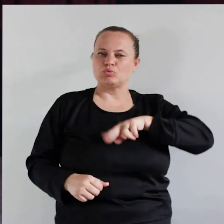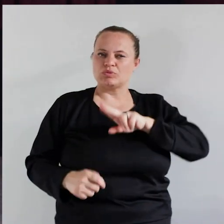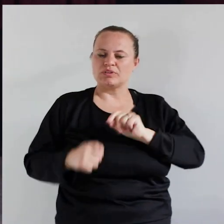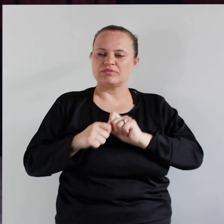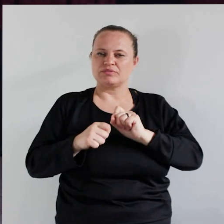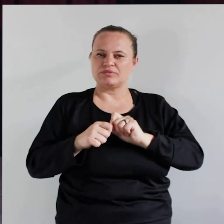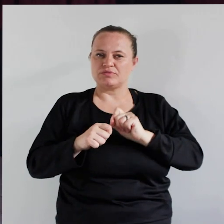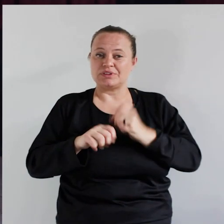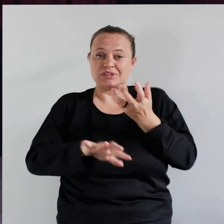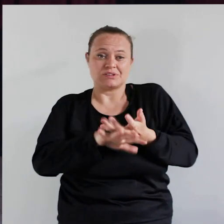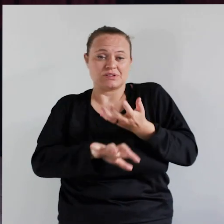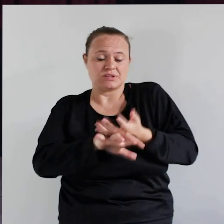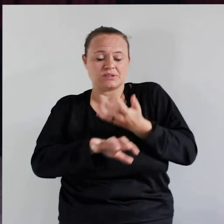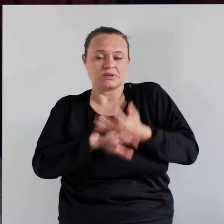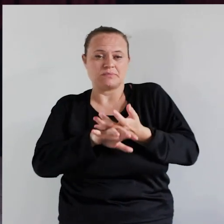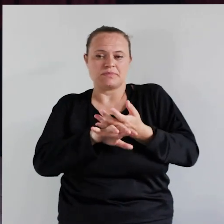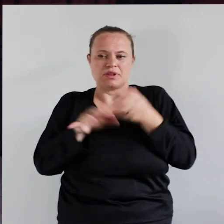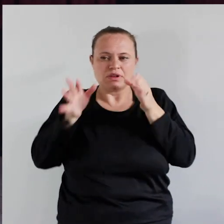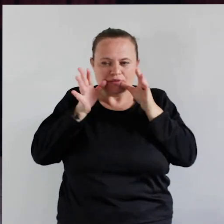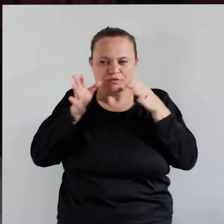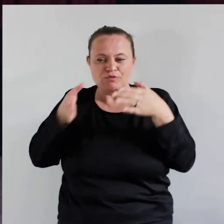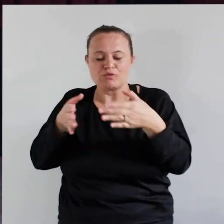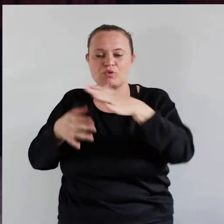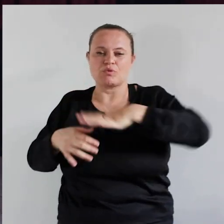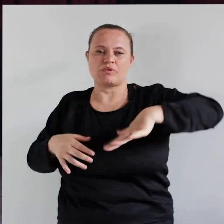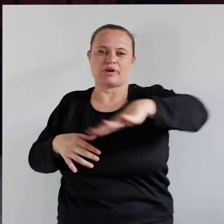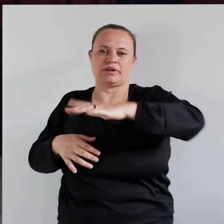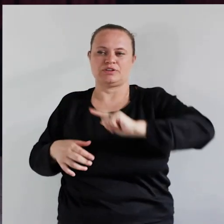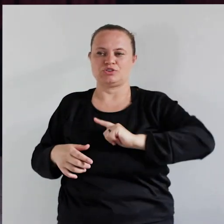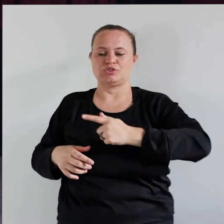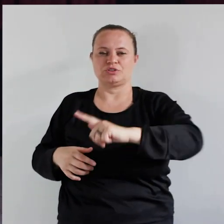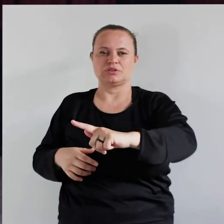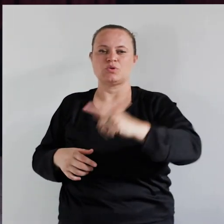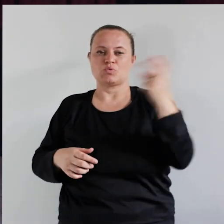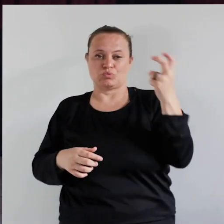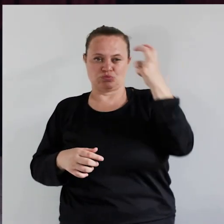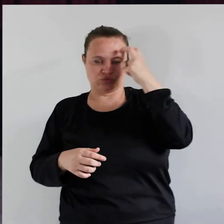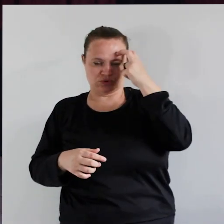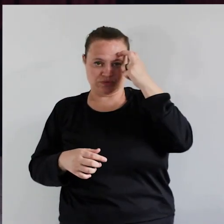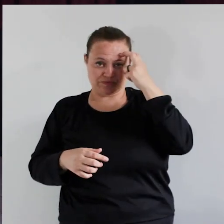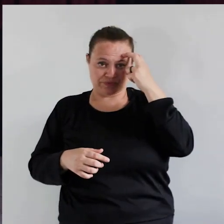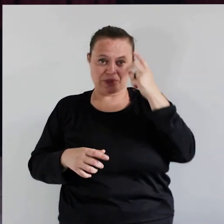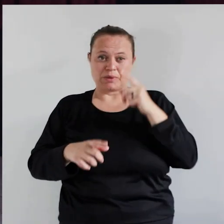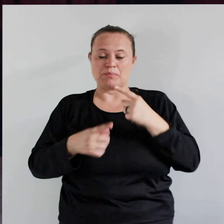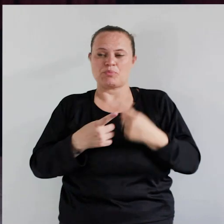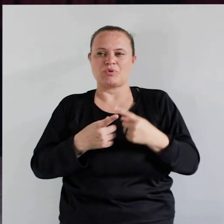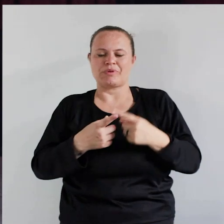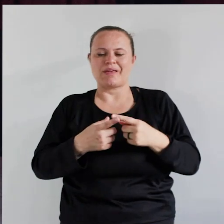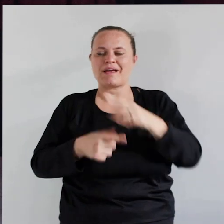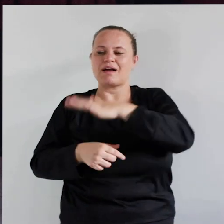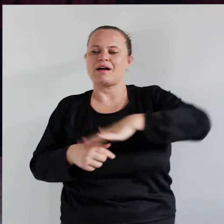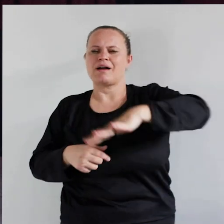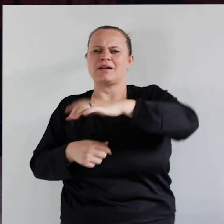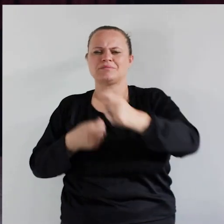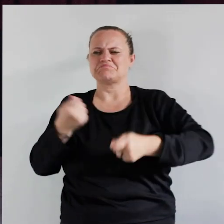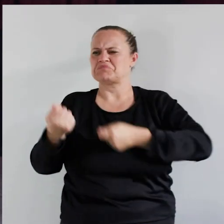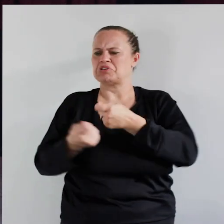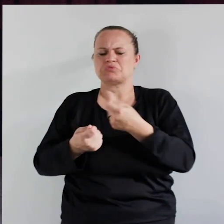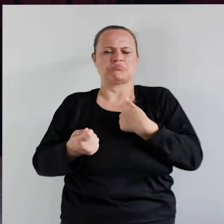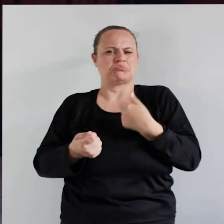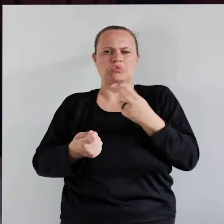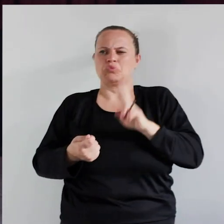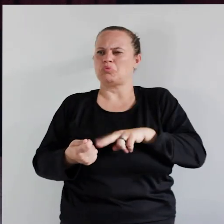Nunca eu lecionei disciplinas vinculadas à questão da gestão e políticas